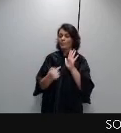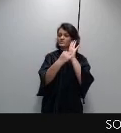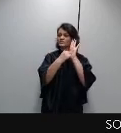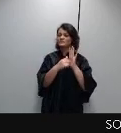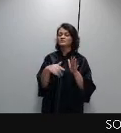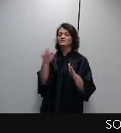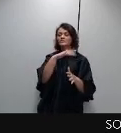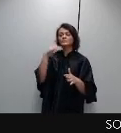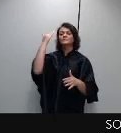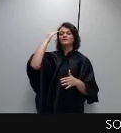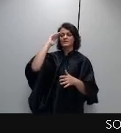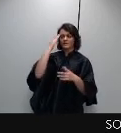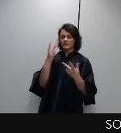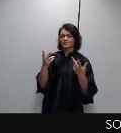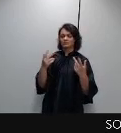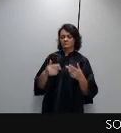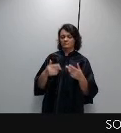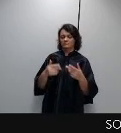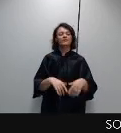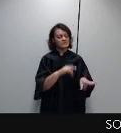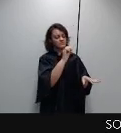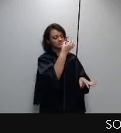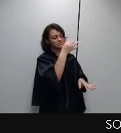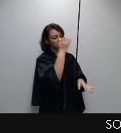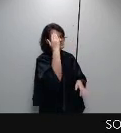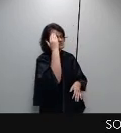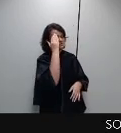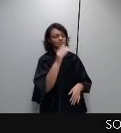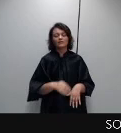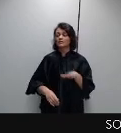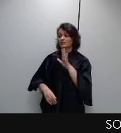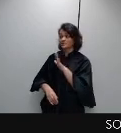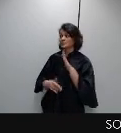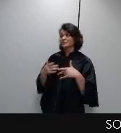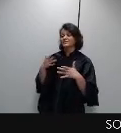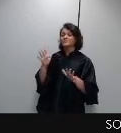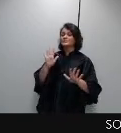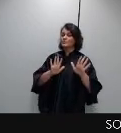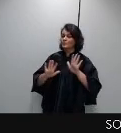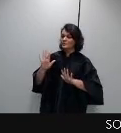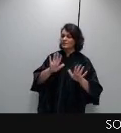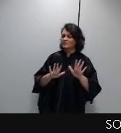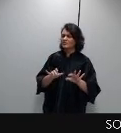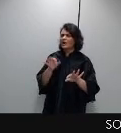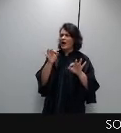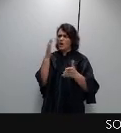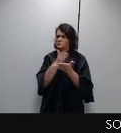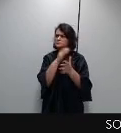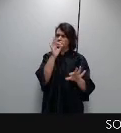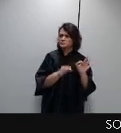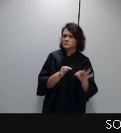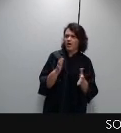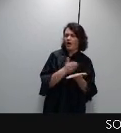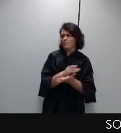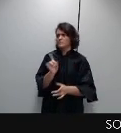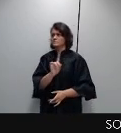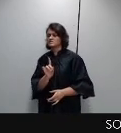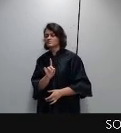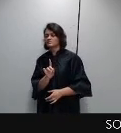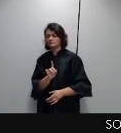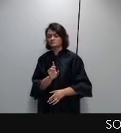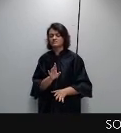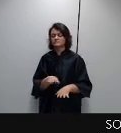eu certo então trança cautela para que a gente não há um caso assim outros sintam aí a gente procura né de forma